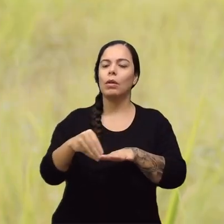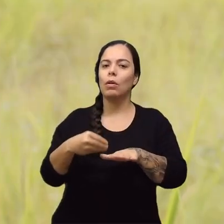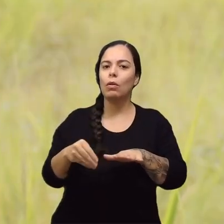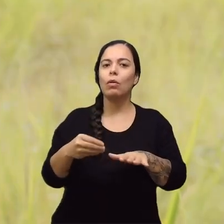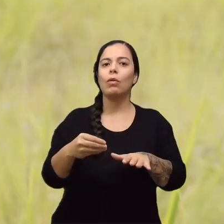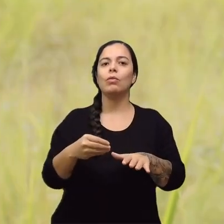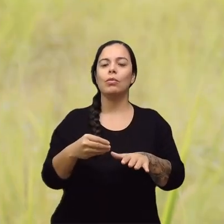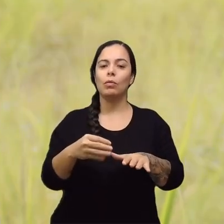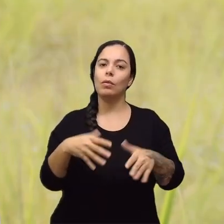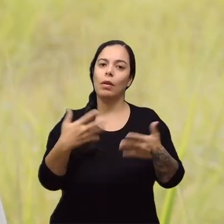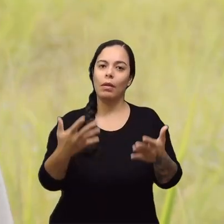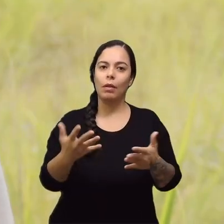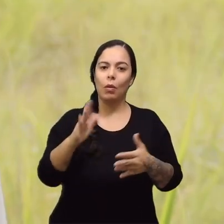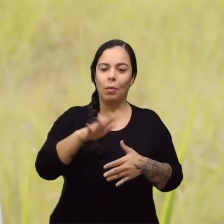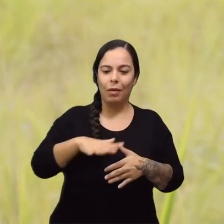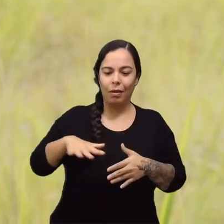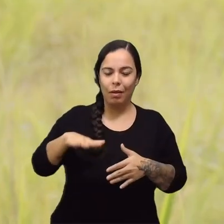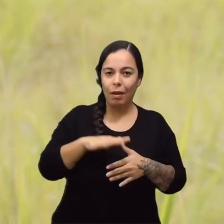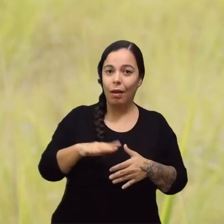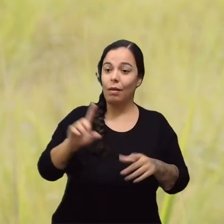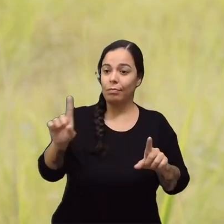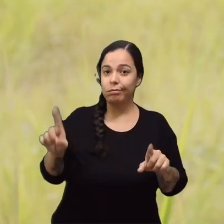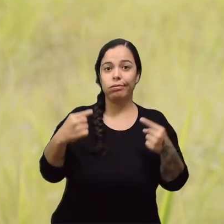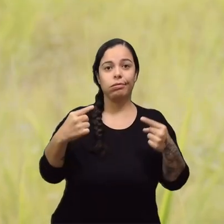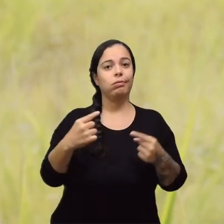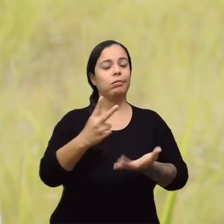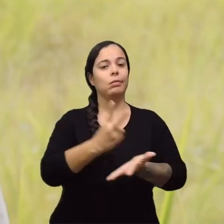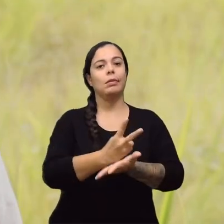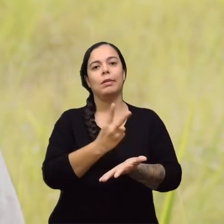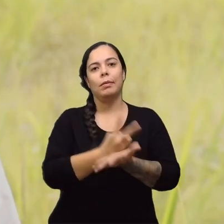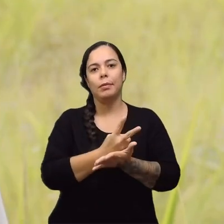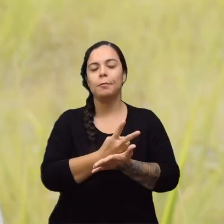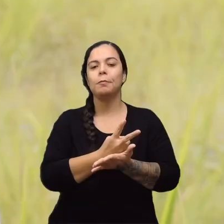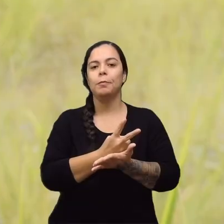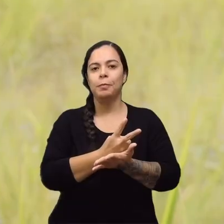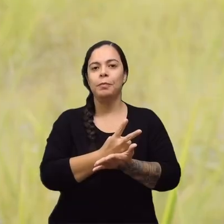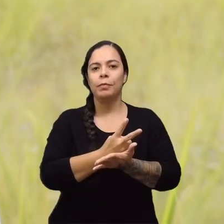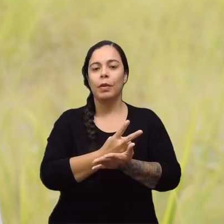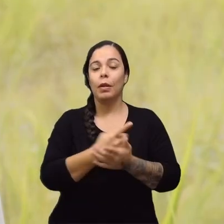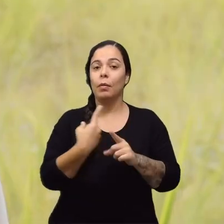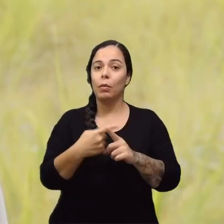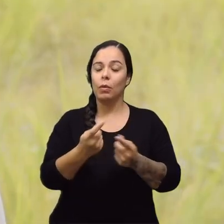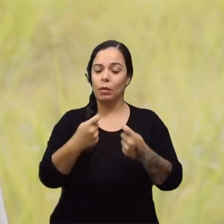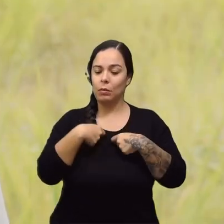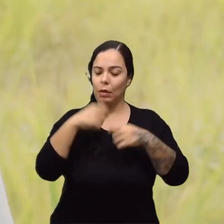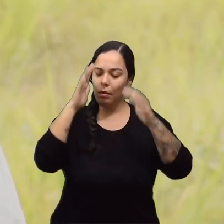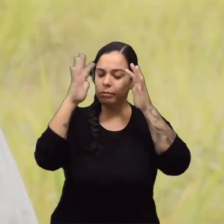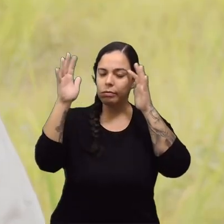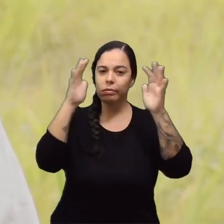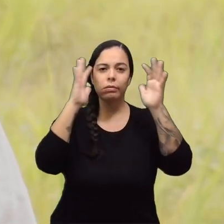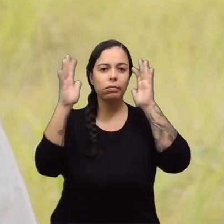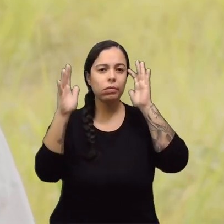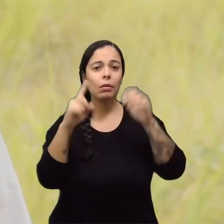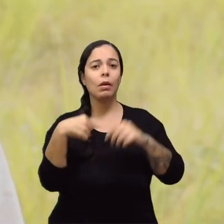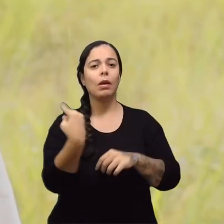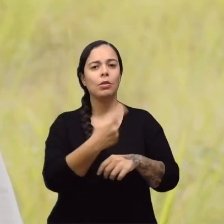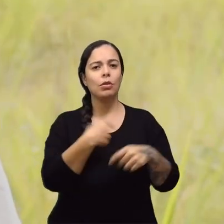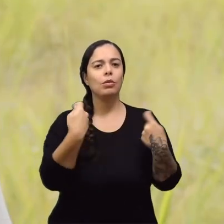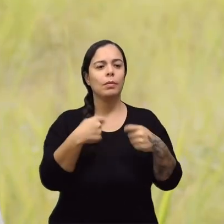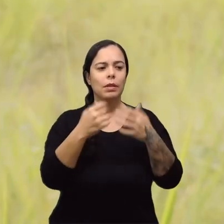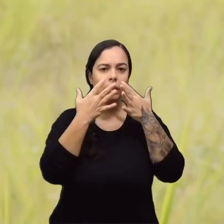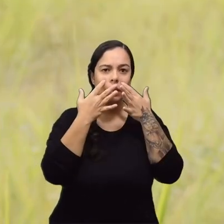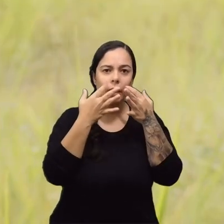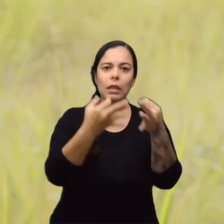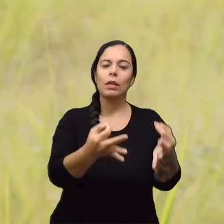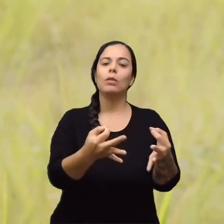da arqueologia sempre é um desafio, né? Então, porque leva muita reflexão, né? A gente precisa estar atento, né, às